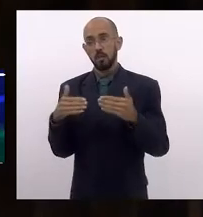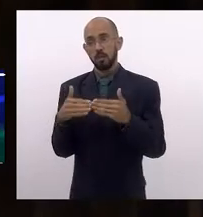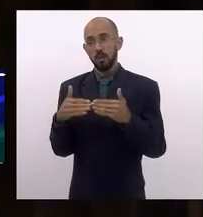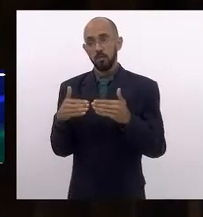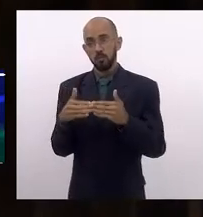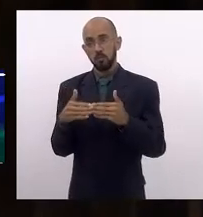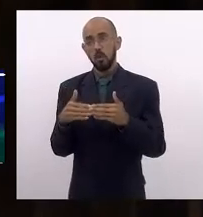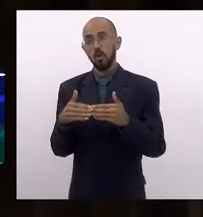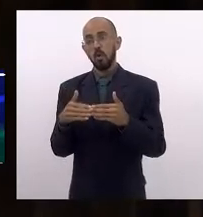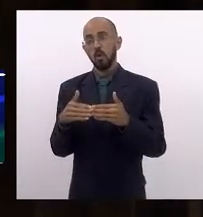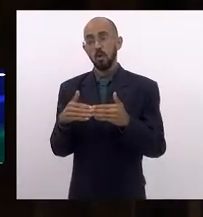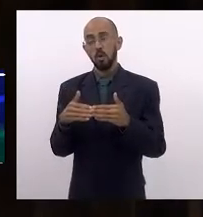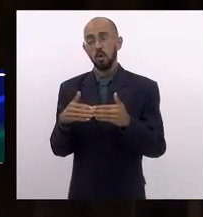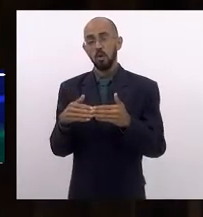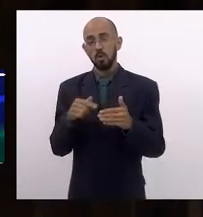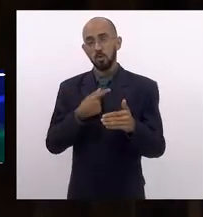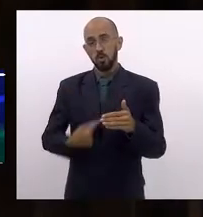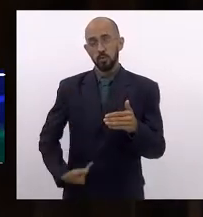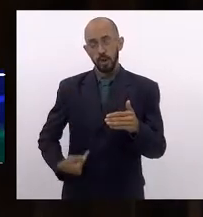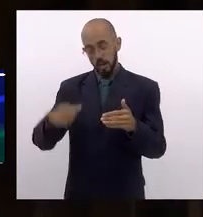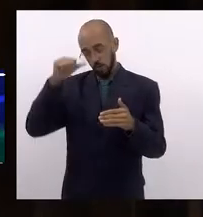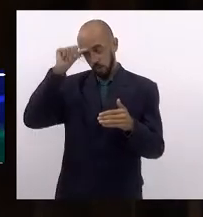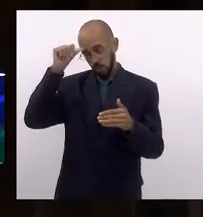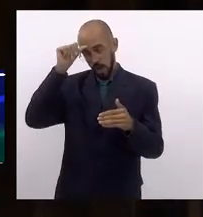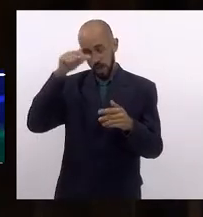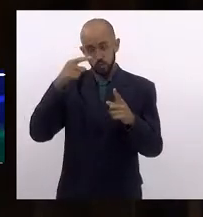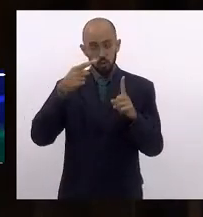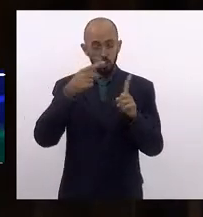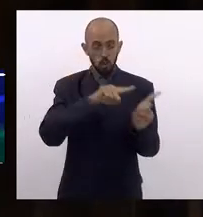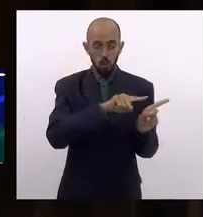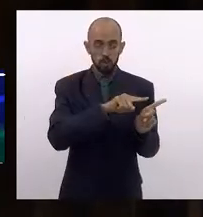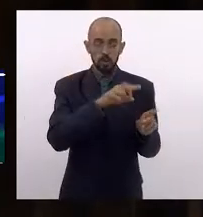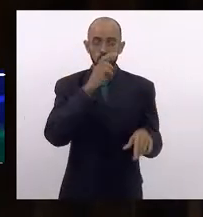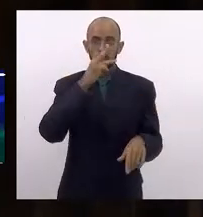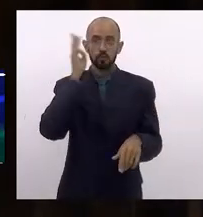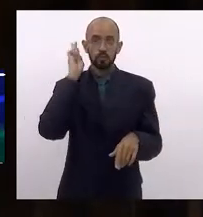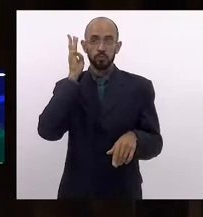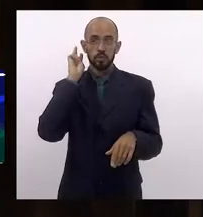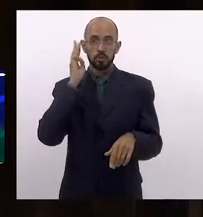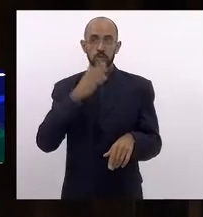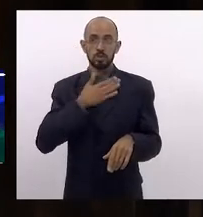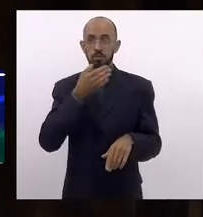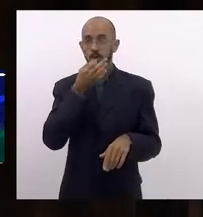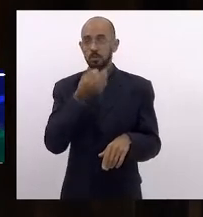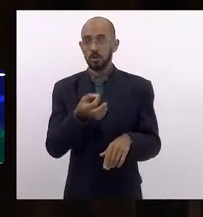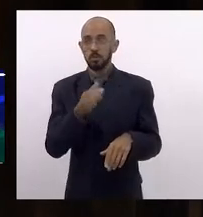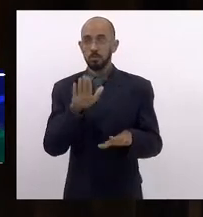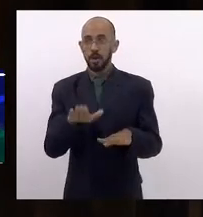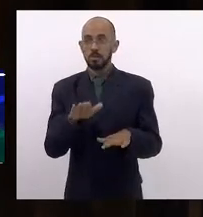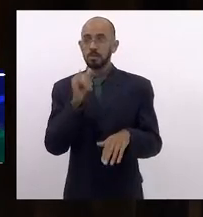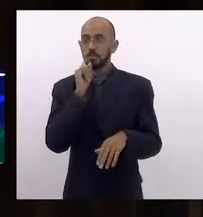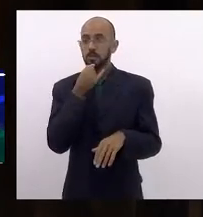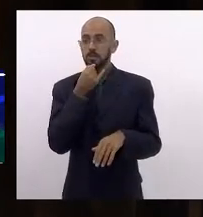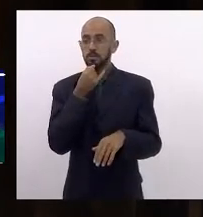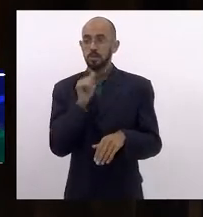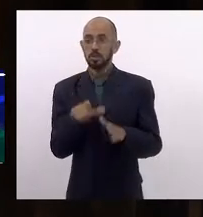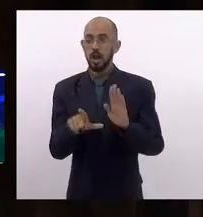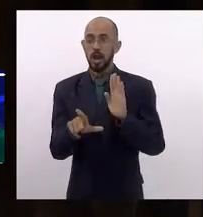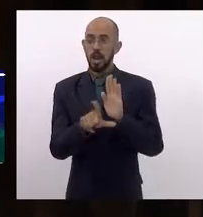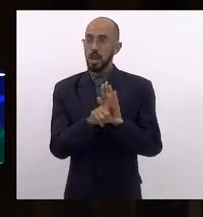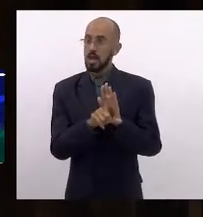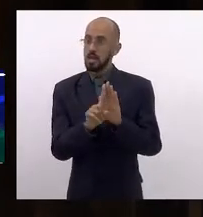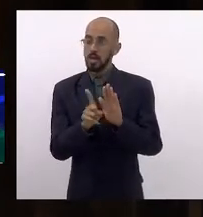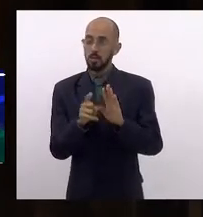do atual Governador Cláudio Castro encontra a do vídeo Essa é a minha posição mas infelizmente além